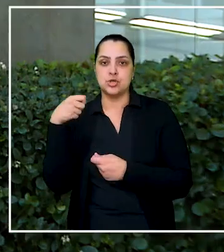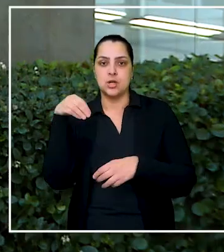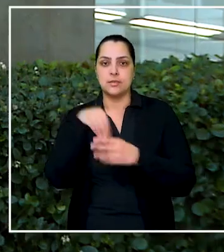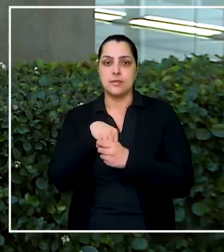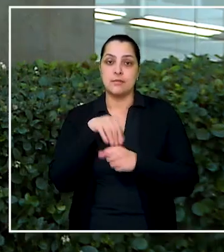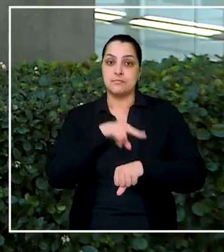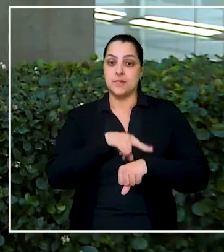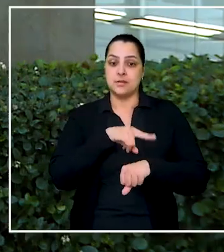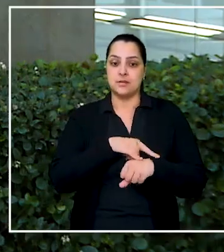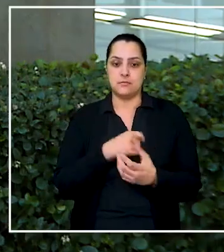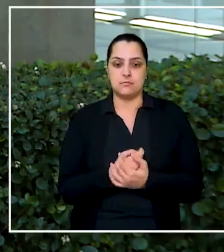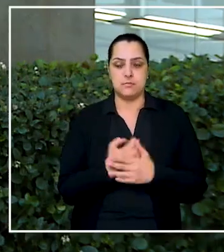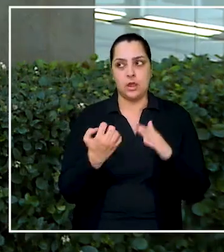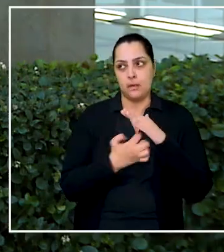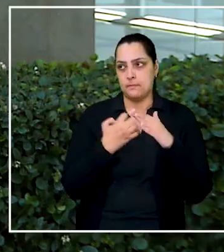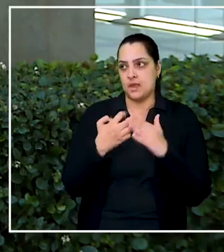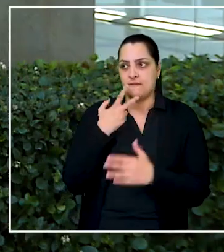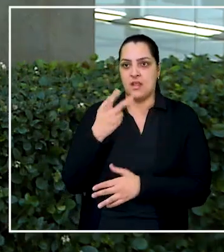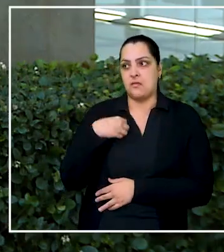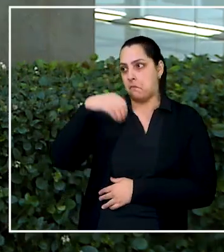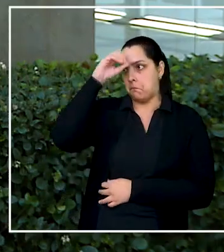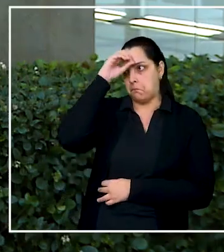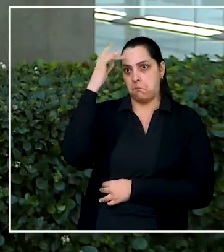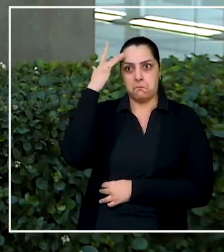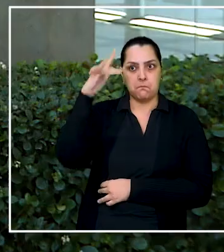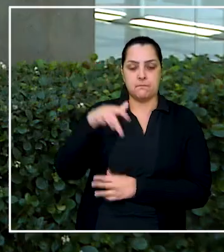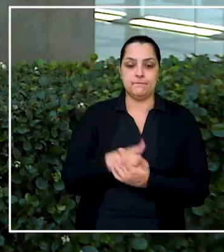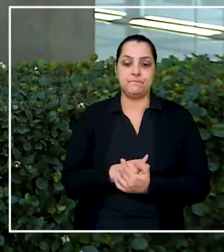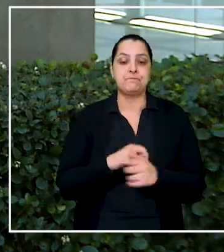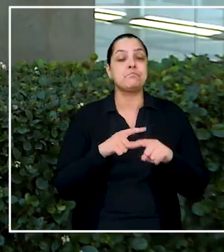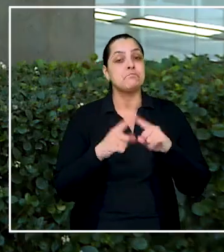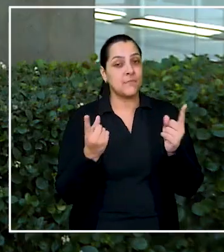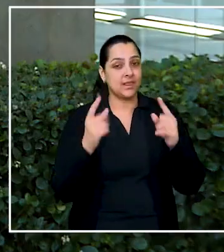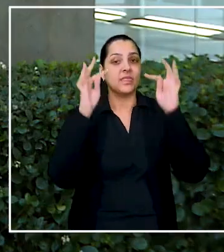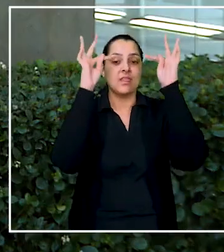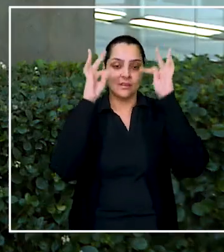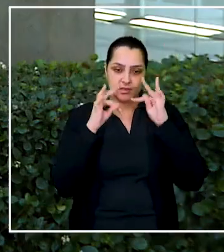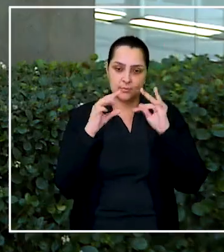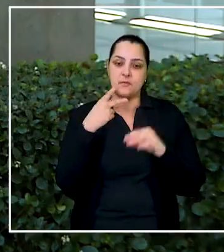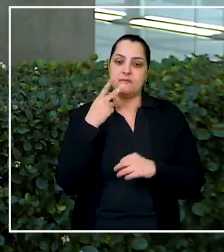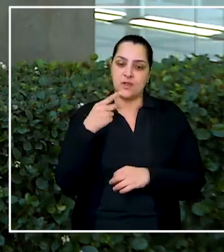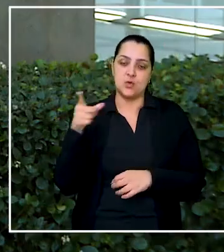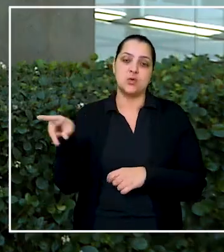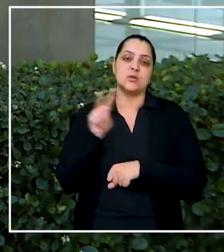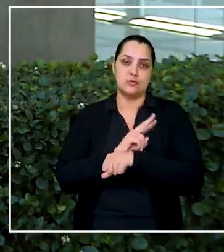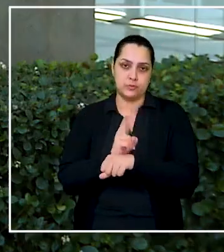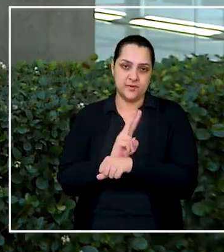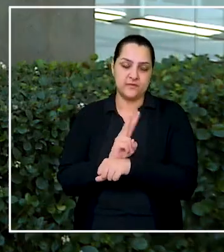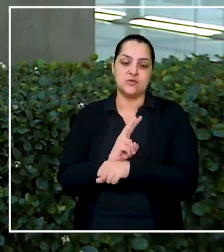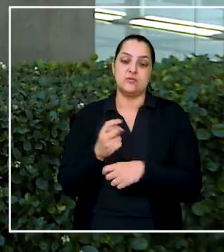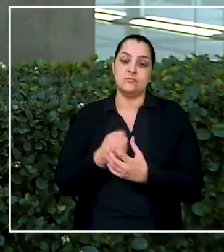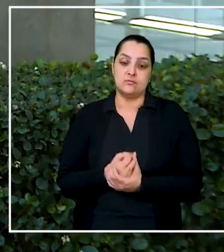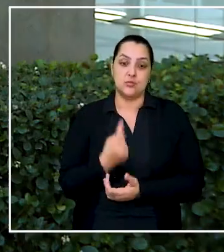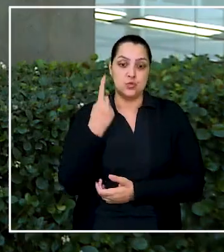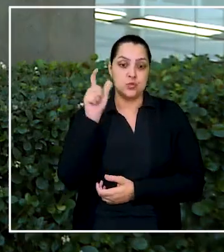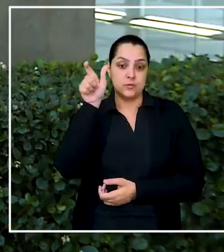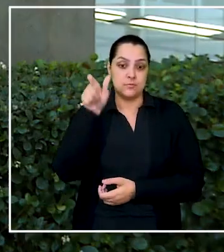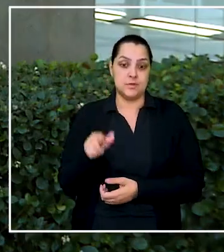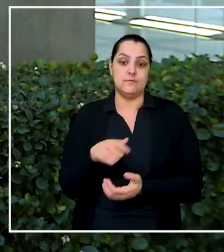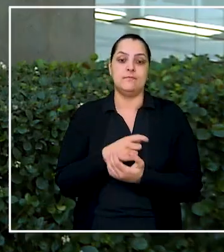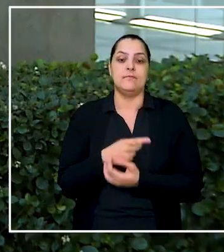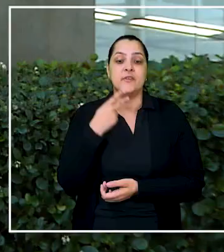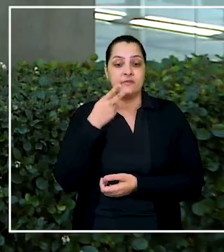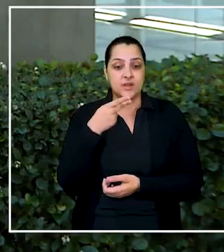banheiro. A empresa afirmou desconhecer as acusações, mas testemunhas confirmaram a conduta do supervisor. Uma